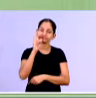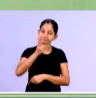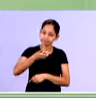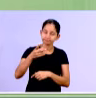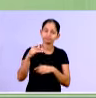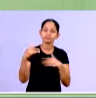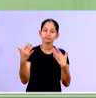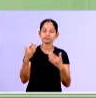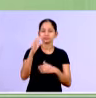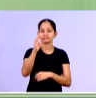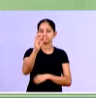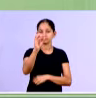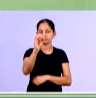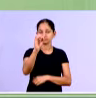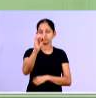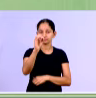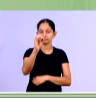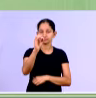dar o quê?